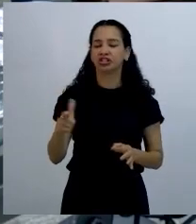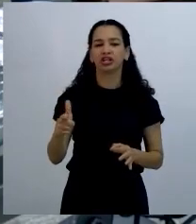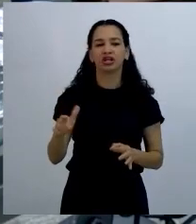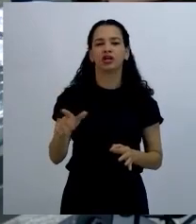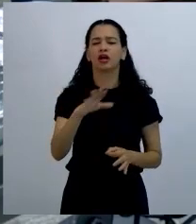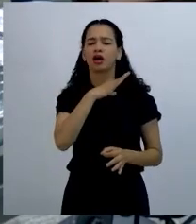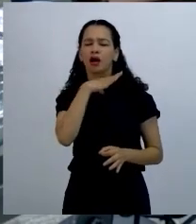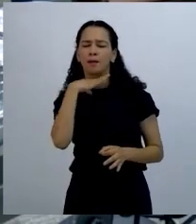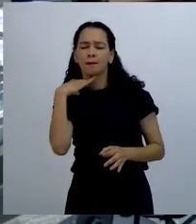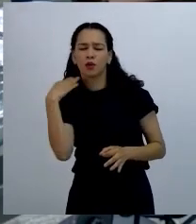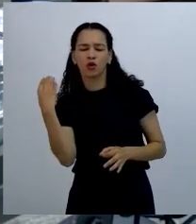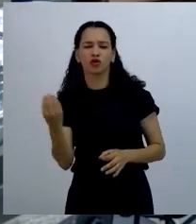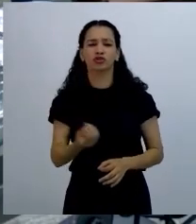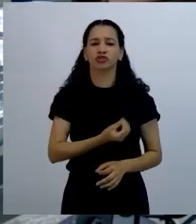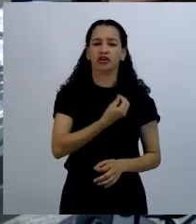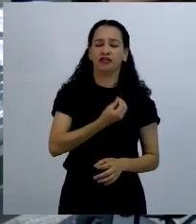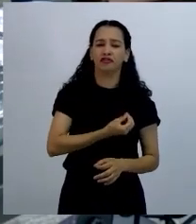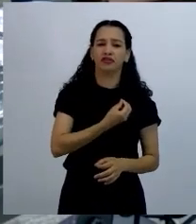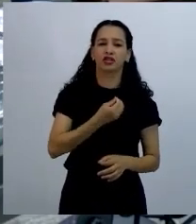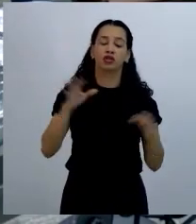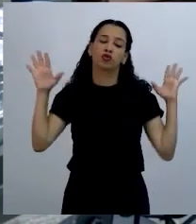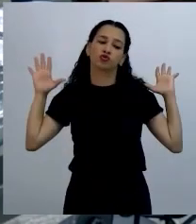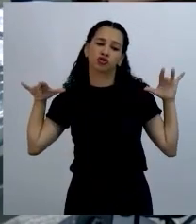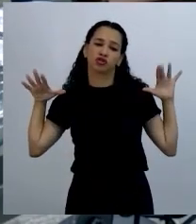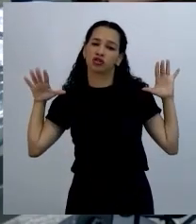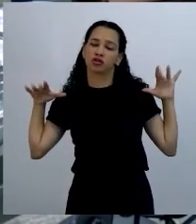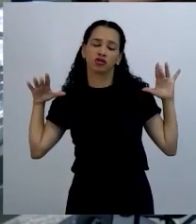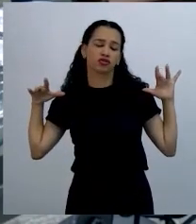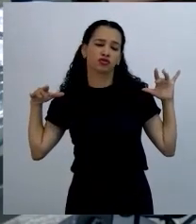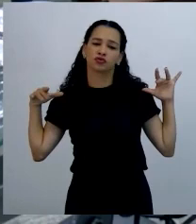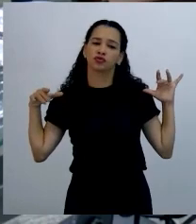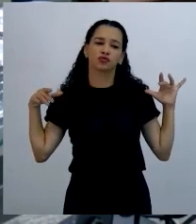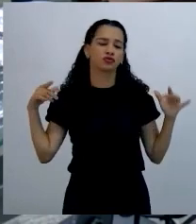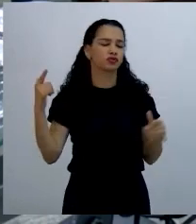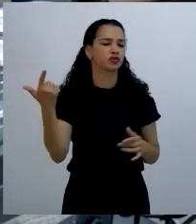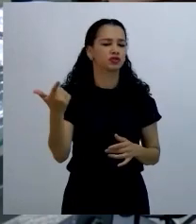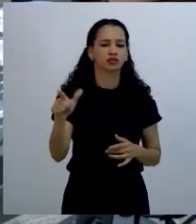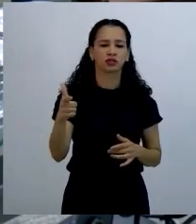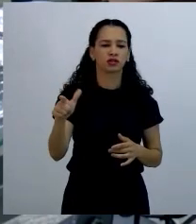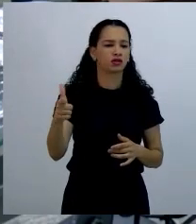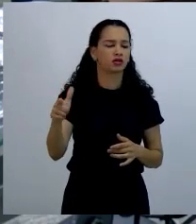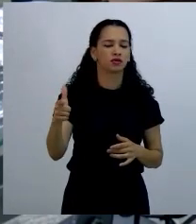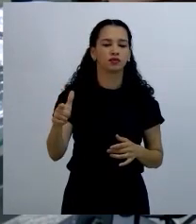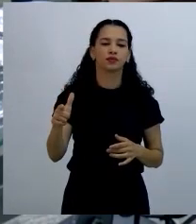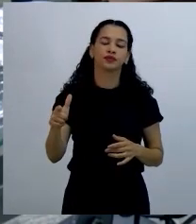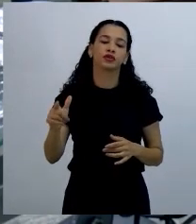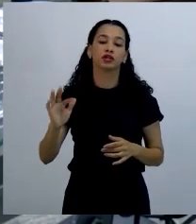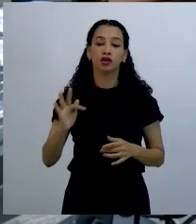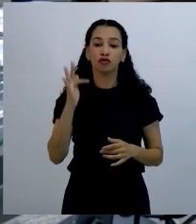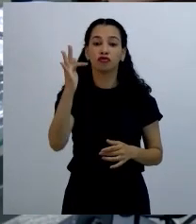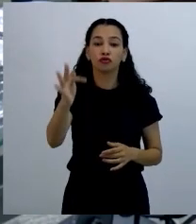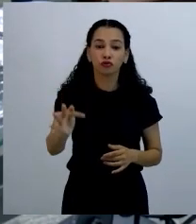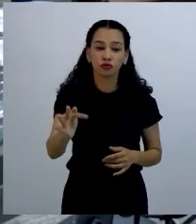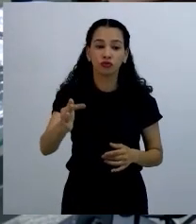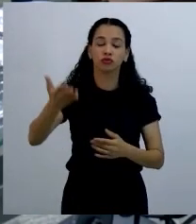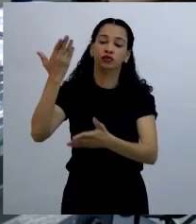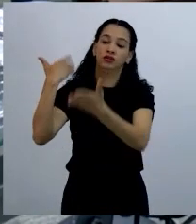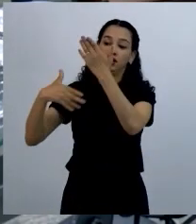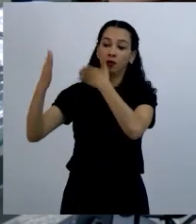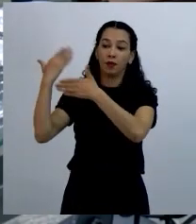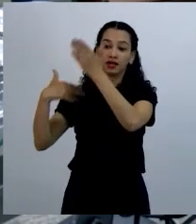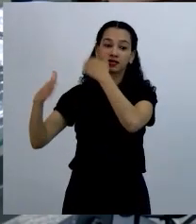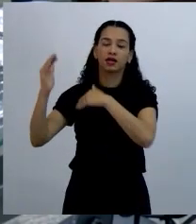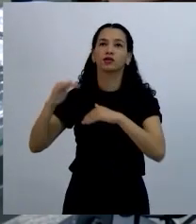potestades nem o presente nem o porvir Nem a altura nem a profundidade nem alguma outra criatura nos